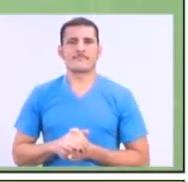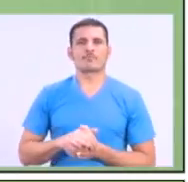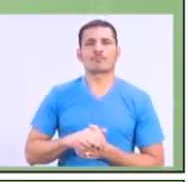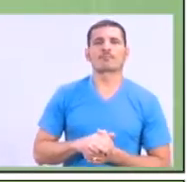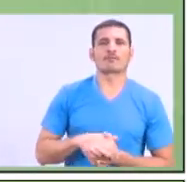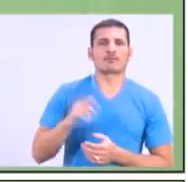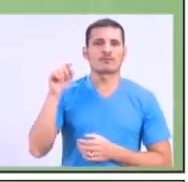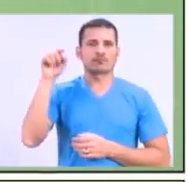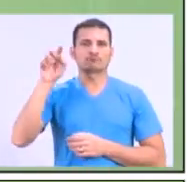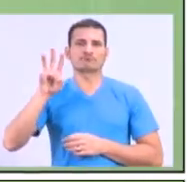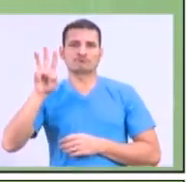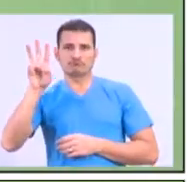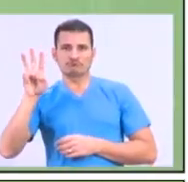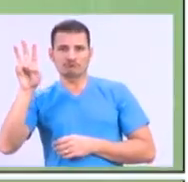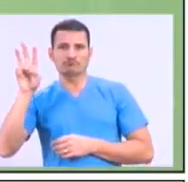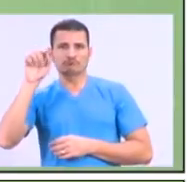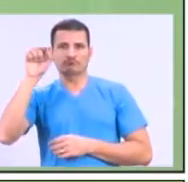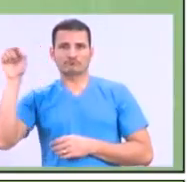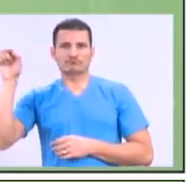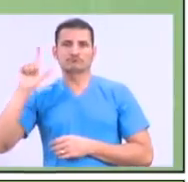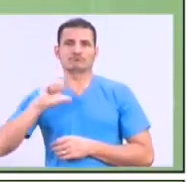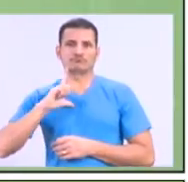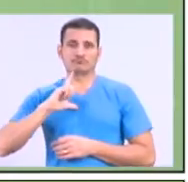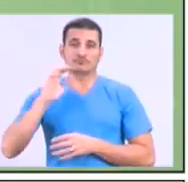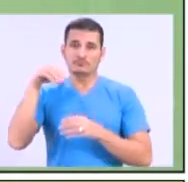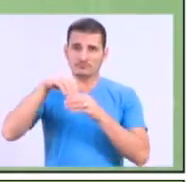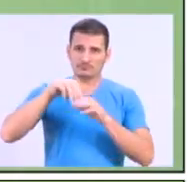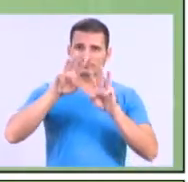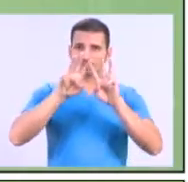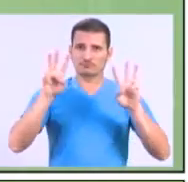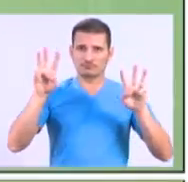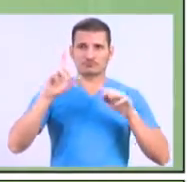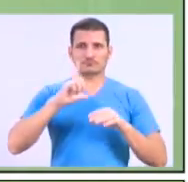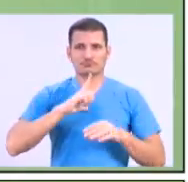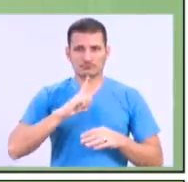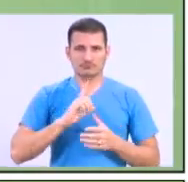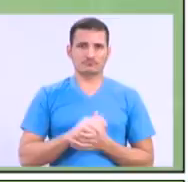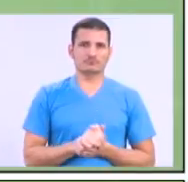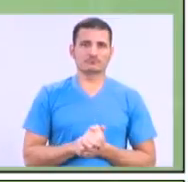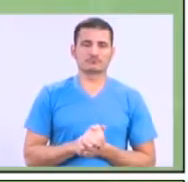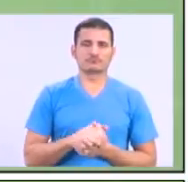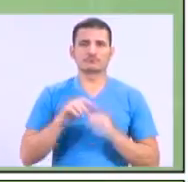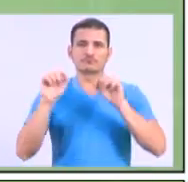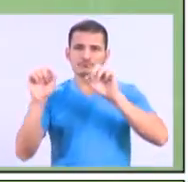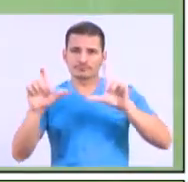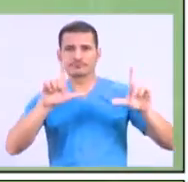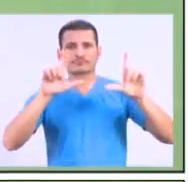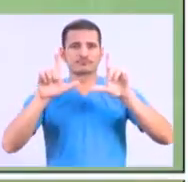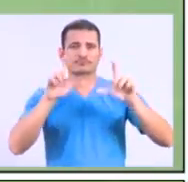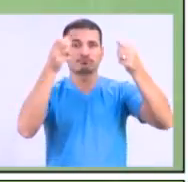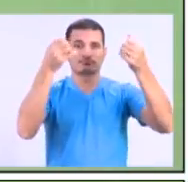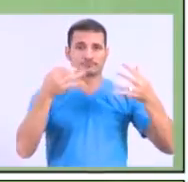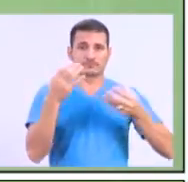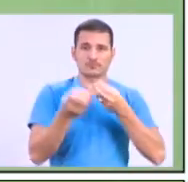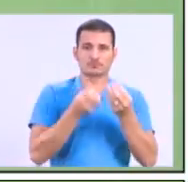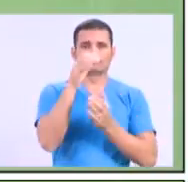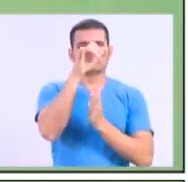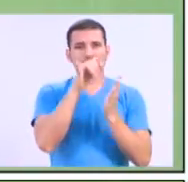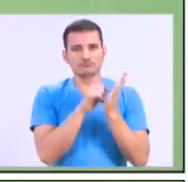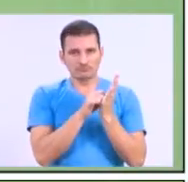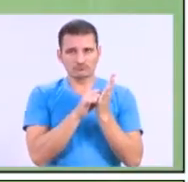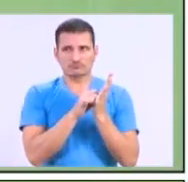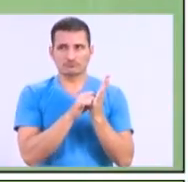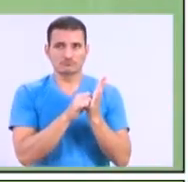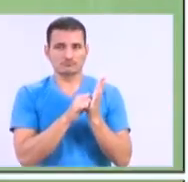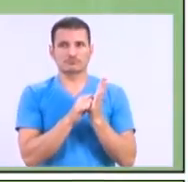esse ambiente, né? Dentro dos sites, né, tem os tutoriais de instalação, né, que estão